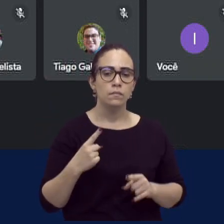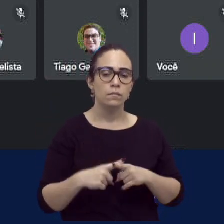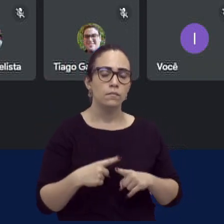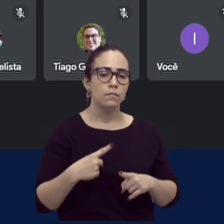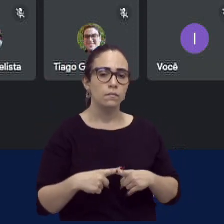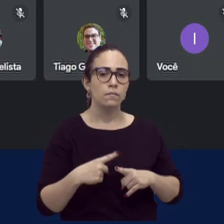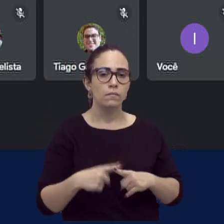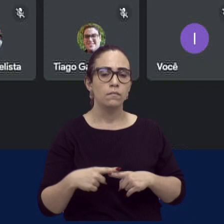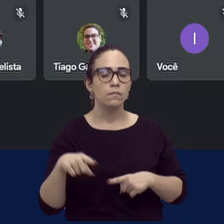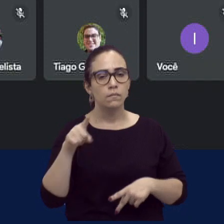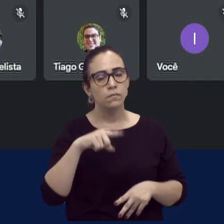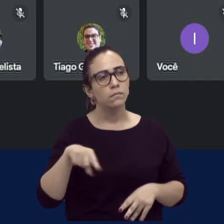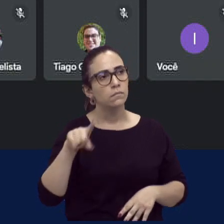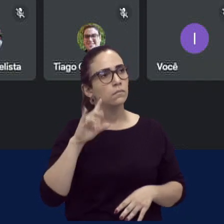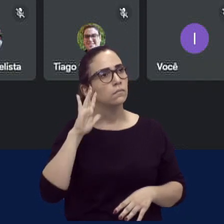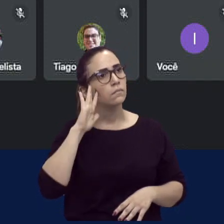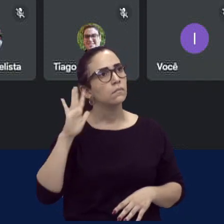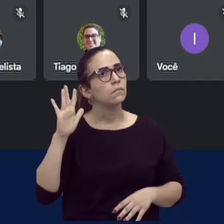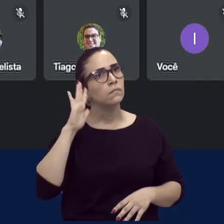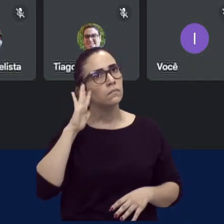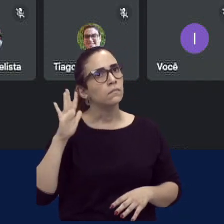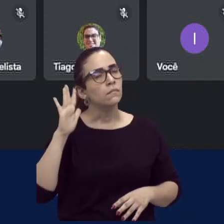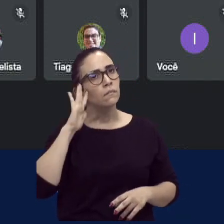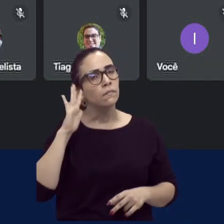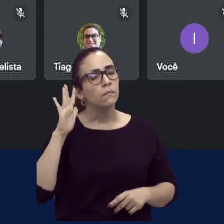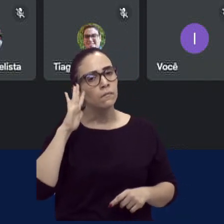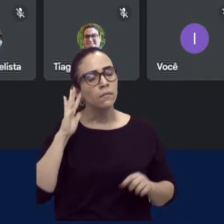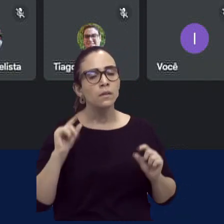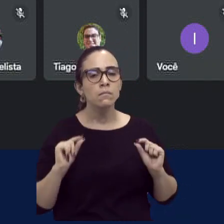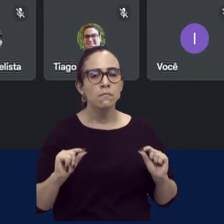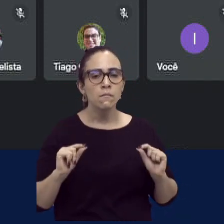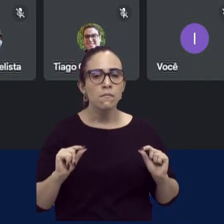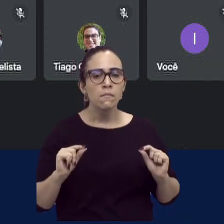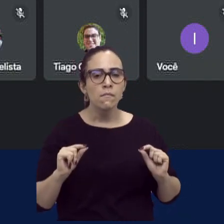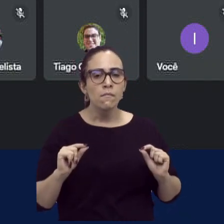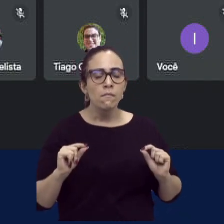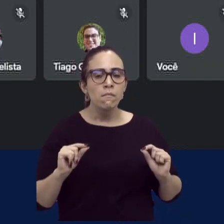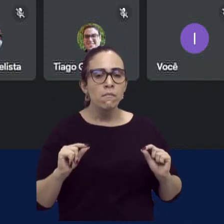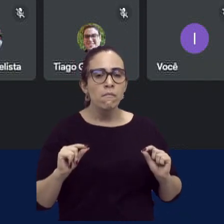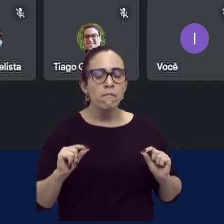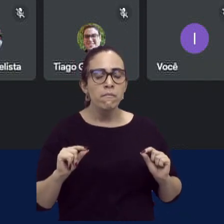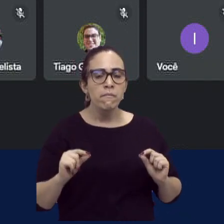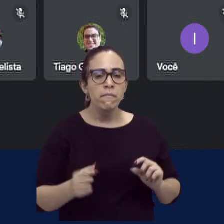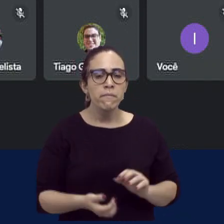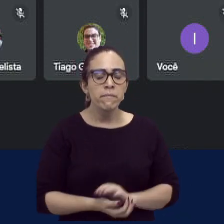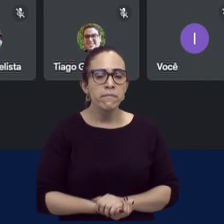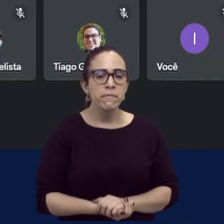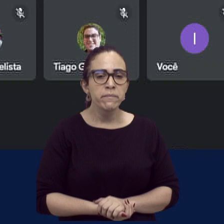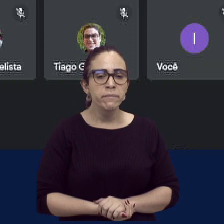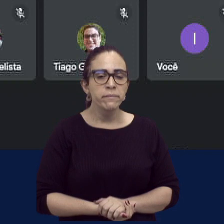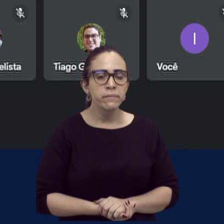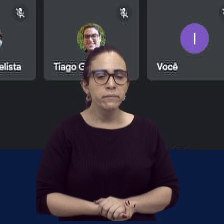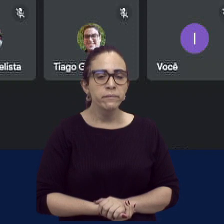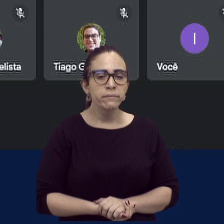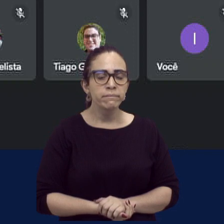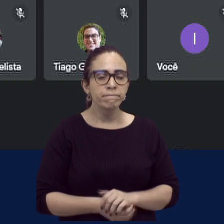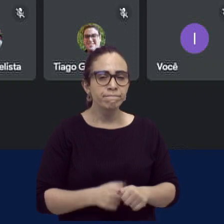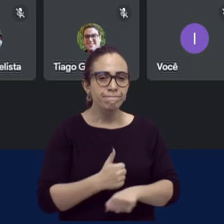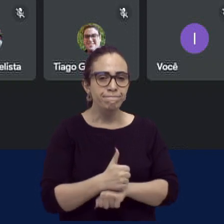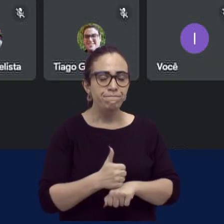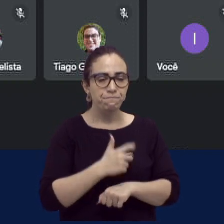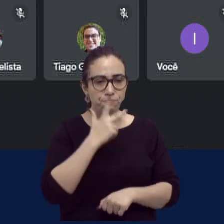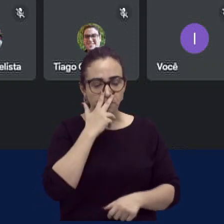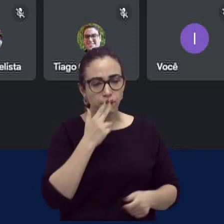elas imaginam que são práticas como se fossem de